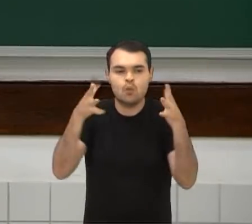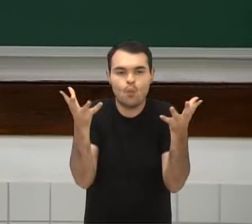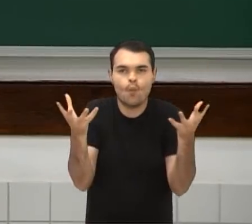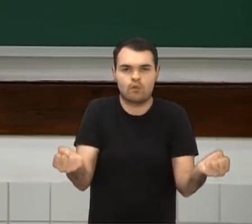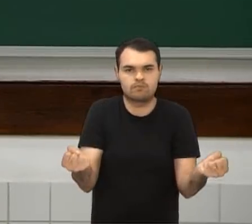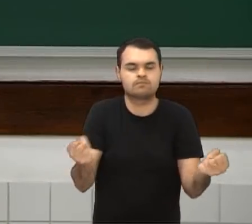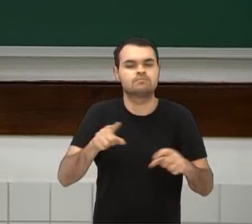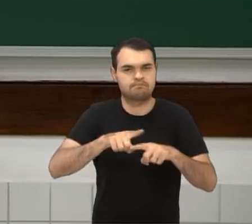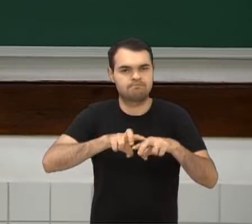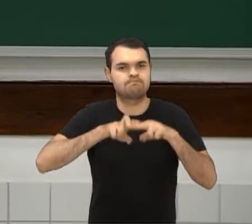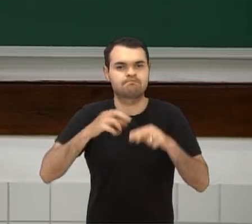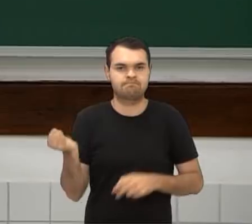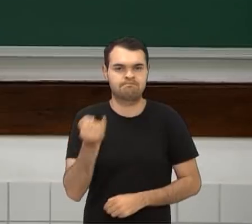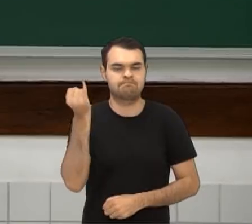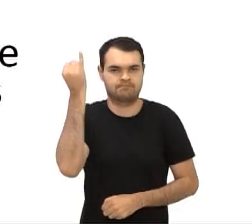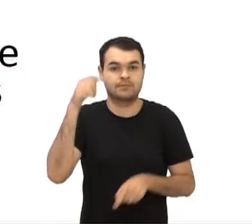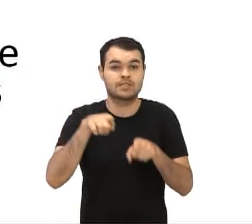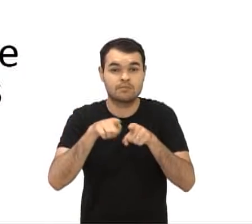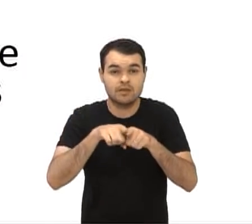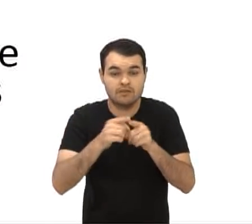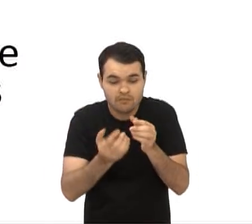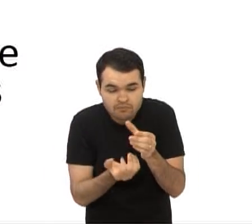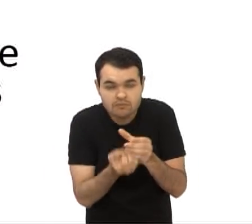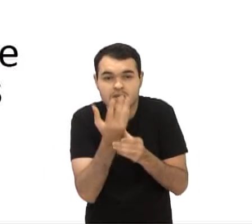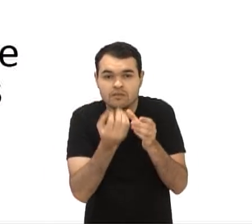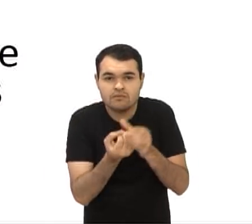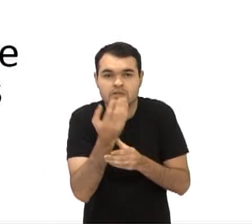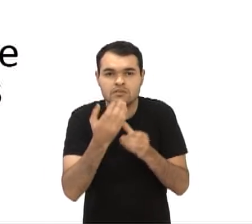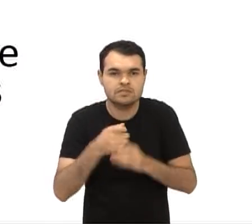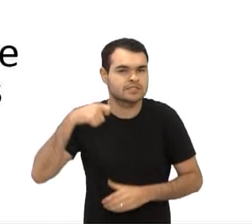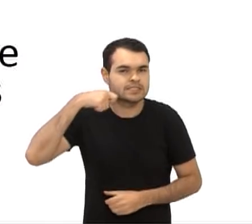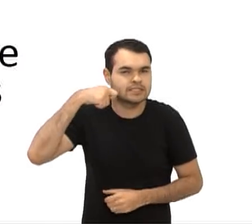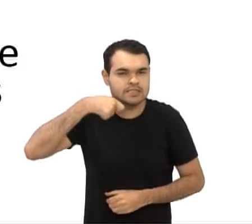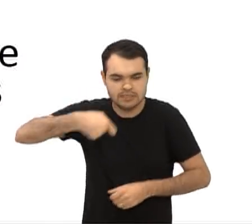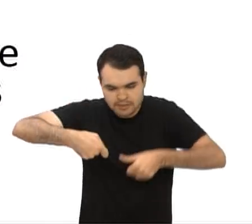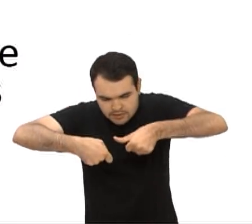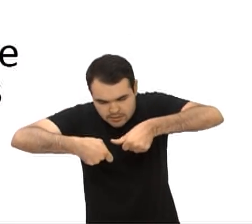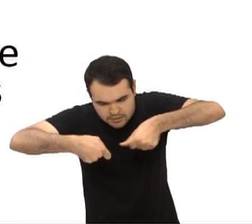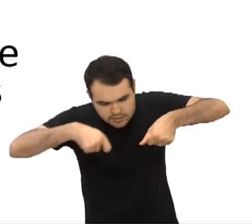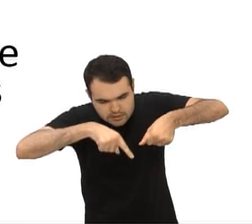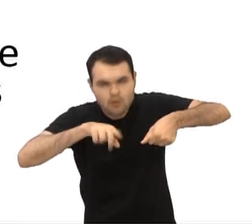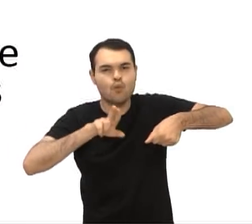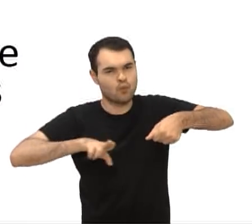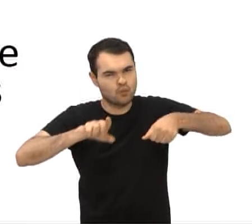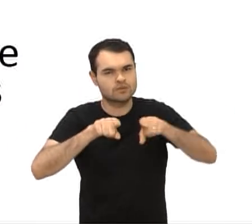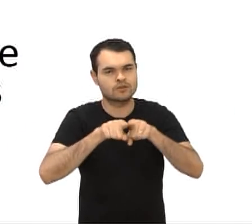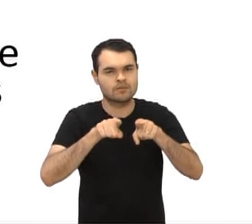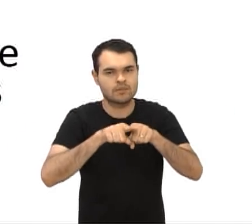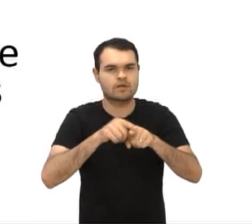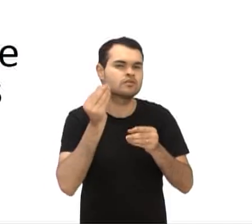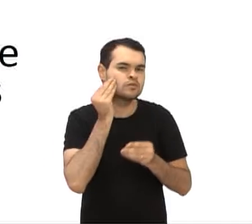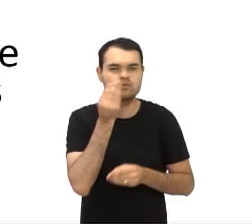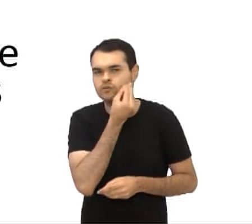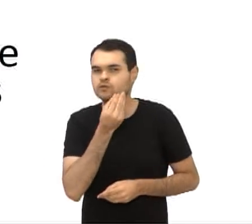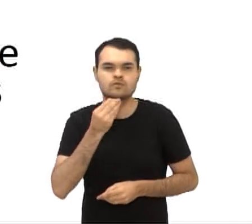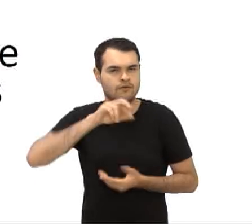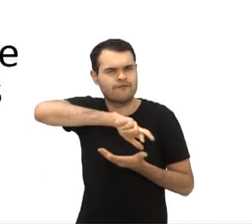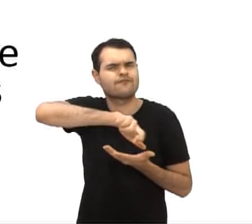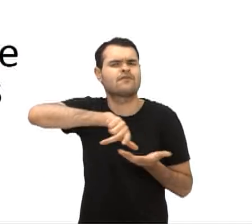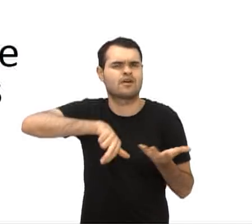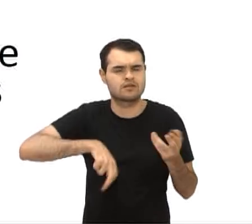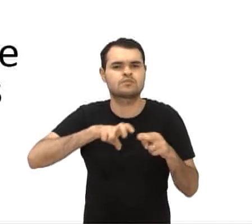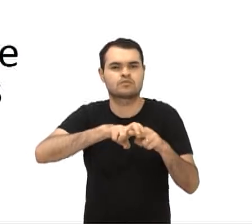porosidade. Usado muito na fabricação de pastas de dente, cosméticos, justamente por ser abrasiva